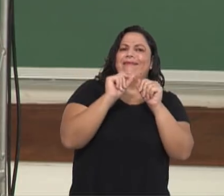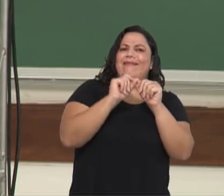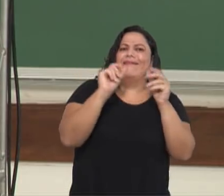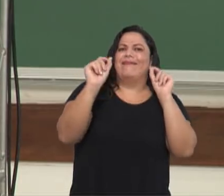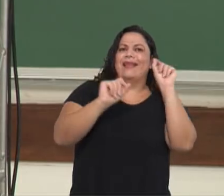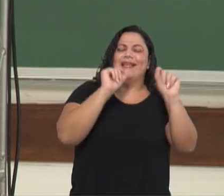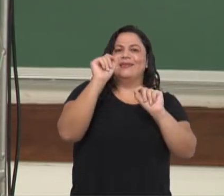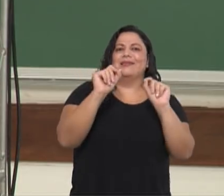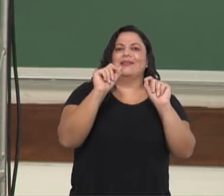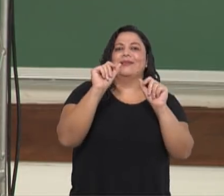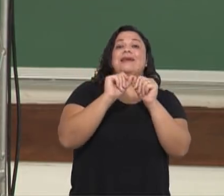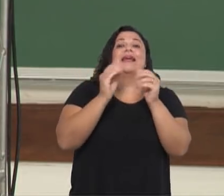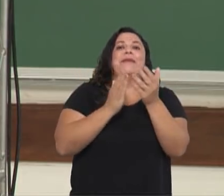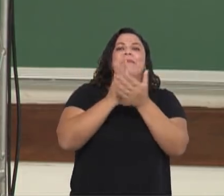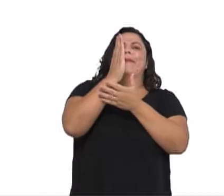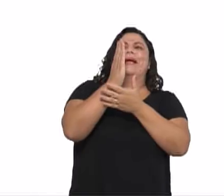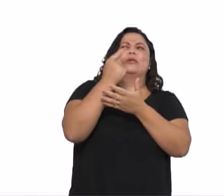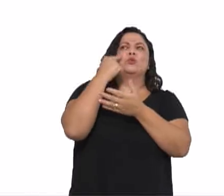passou?